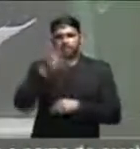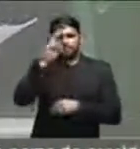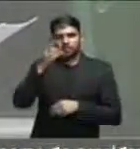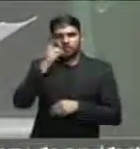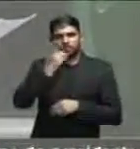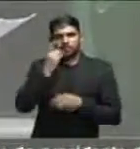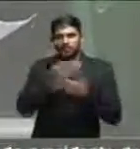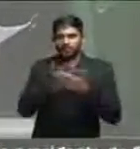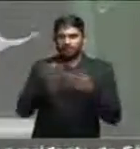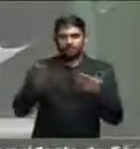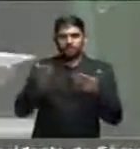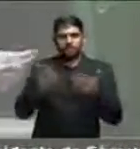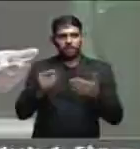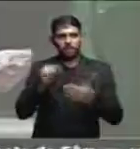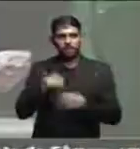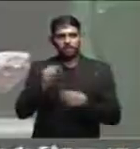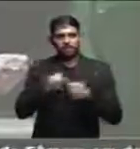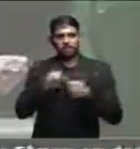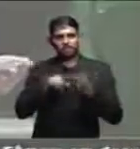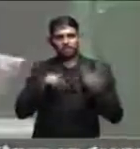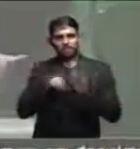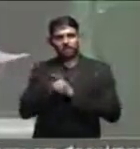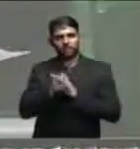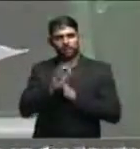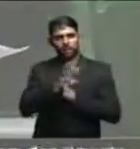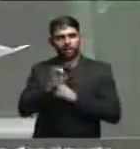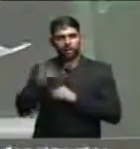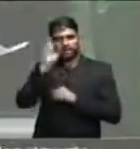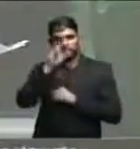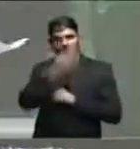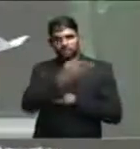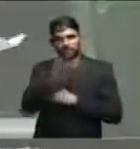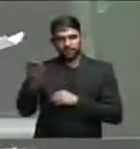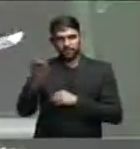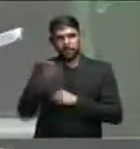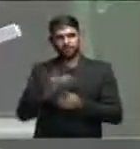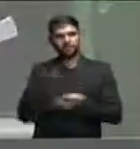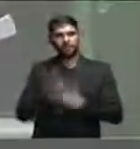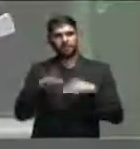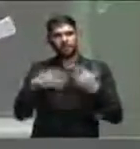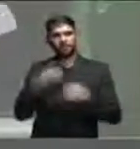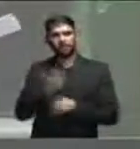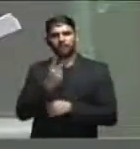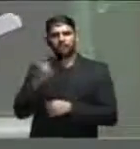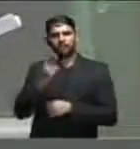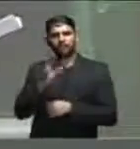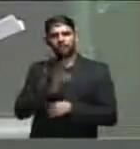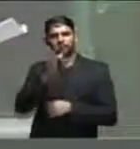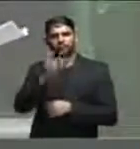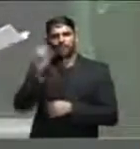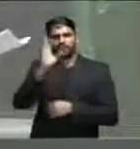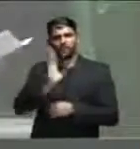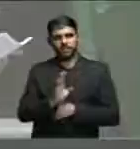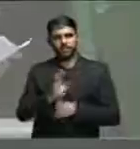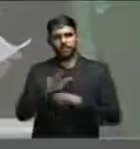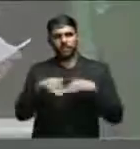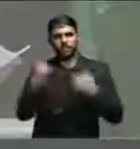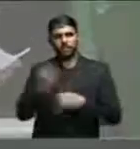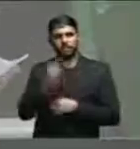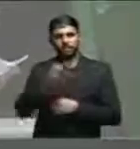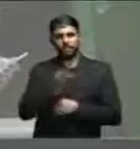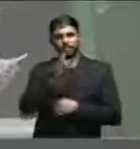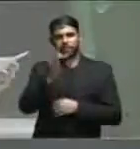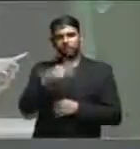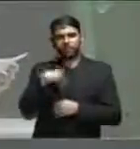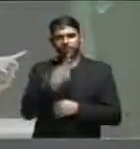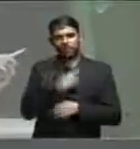senhores deputados, aqui faço uma pergunta a cada um de vocês. Qual o valor do futuro do nosso país? Qual o valor do